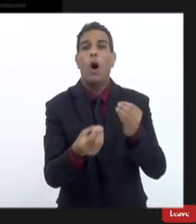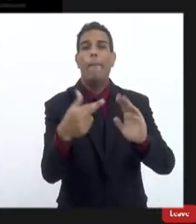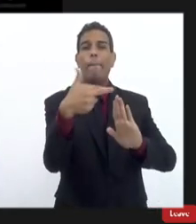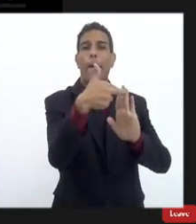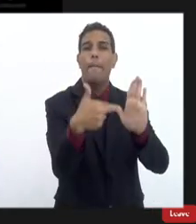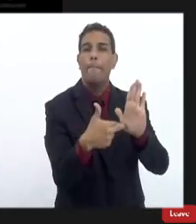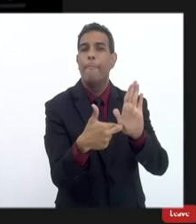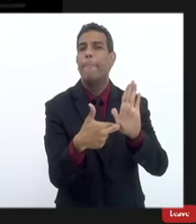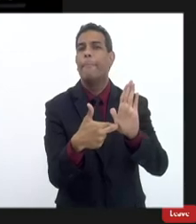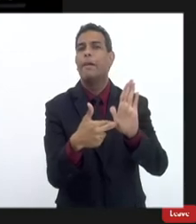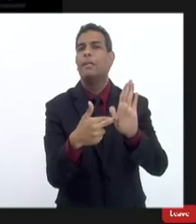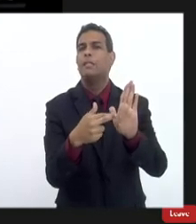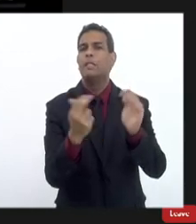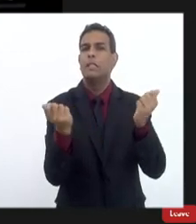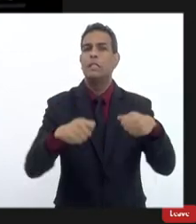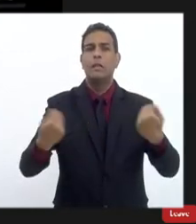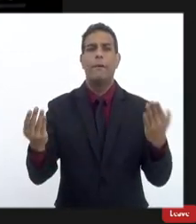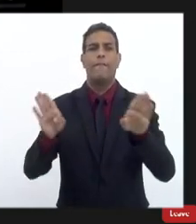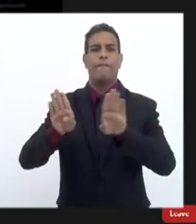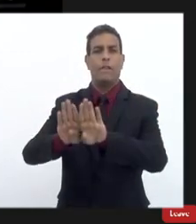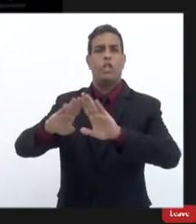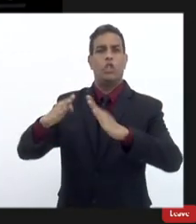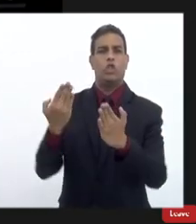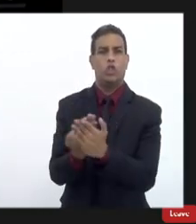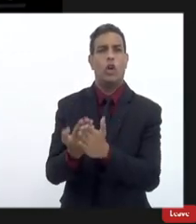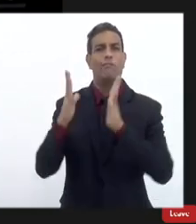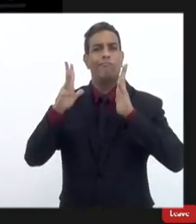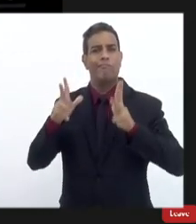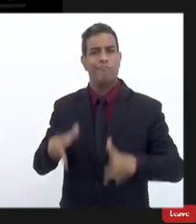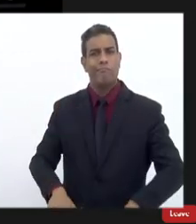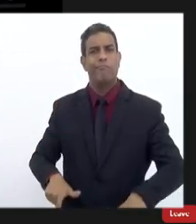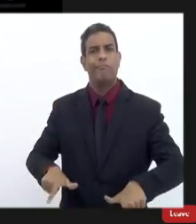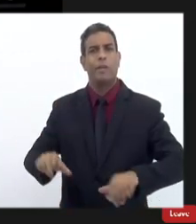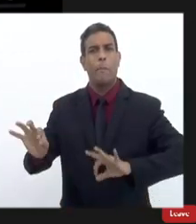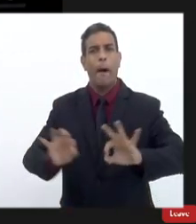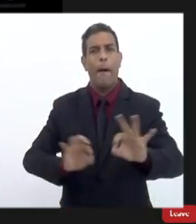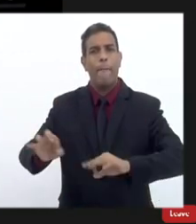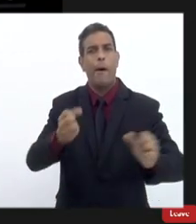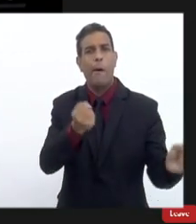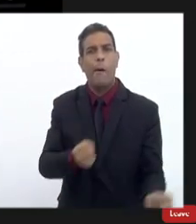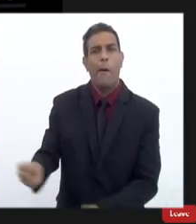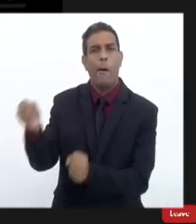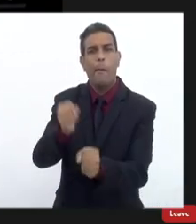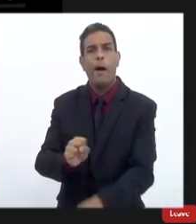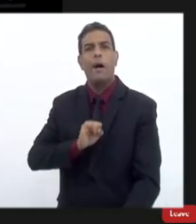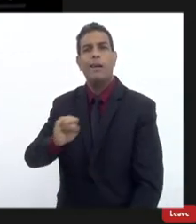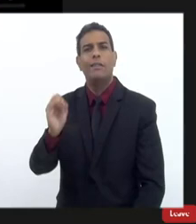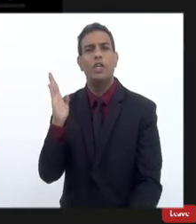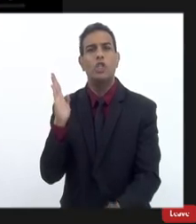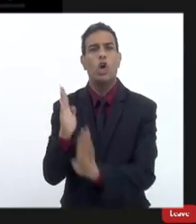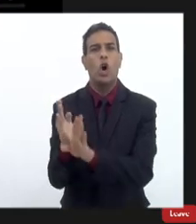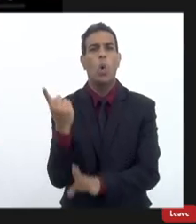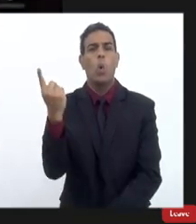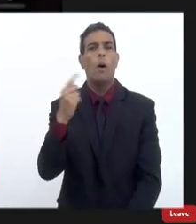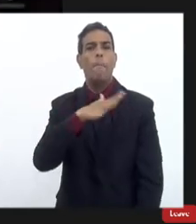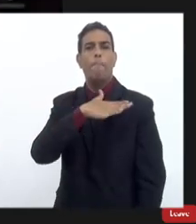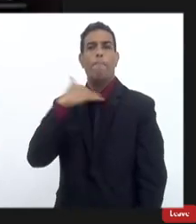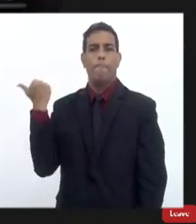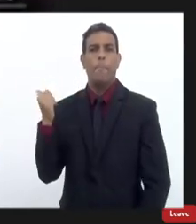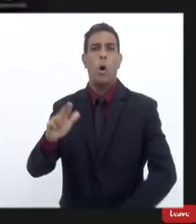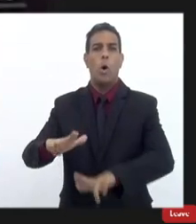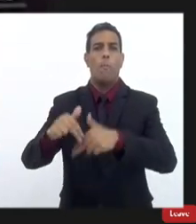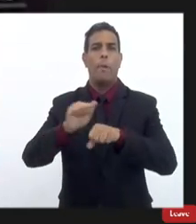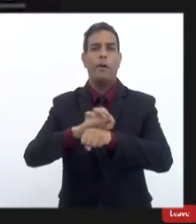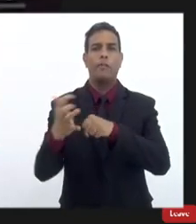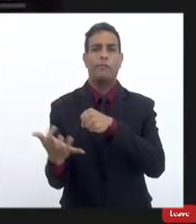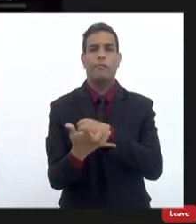de fechamento da unidade escolar para higienização em caso de contaminação existente dentro desta